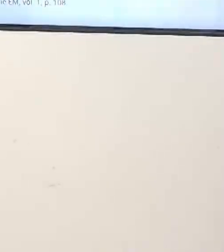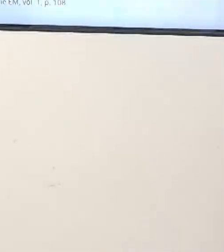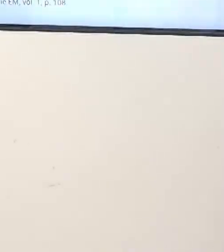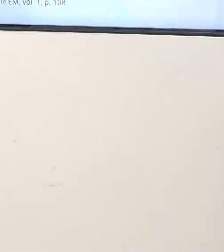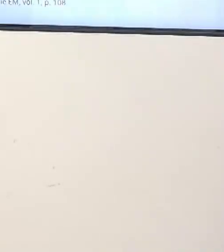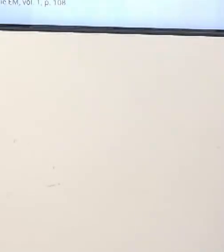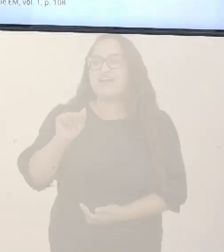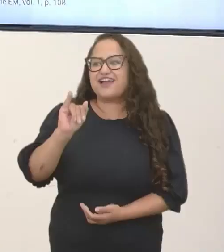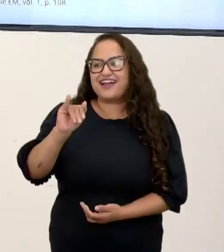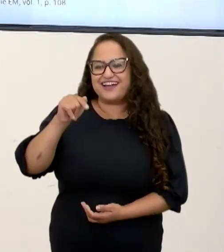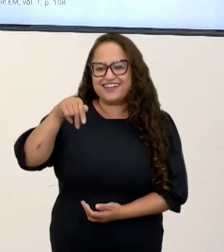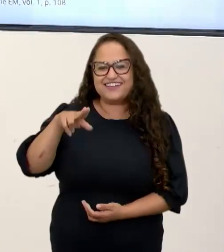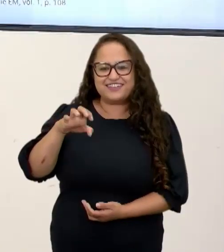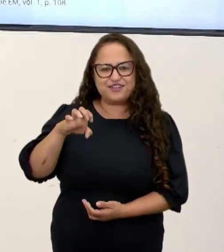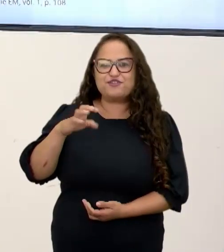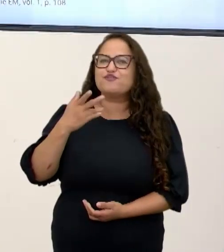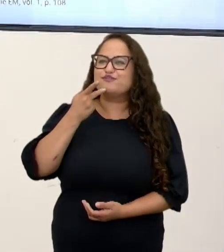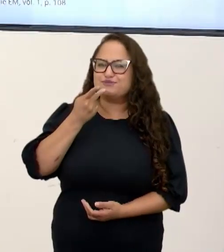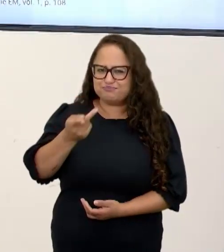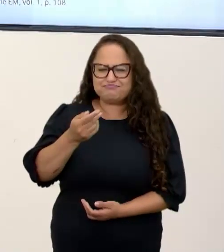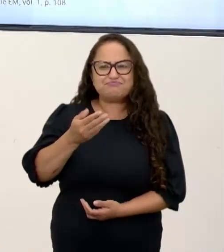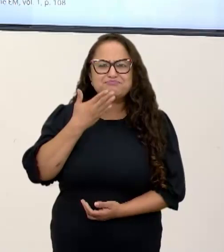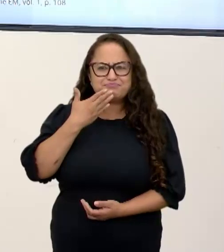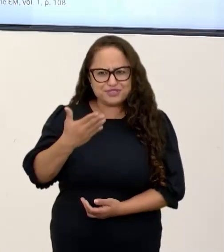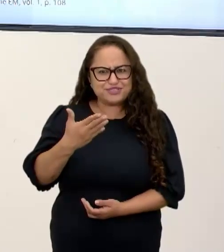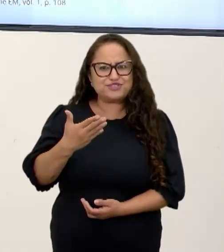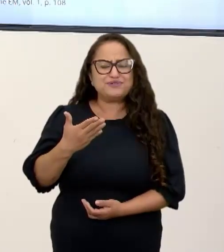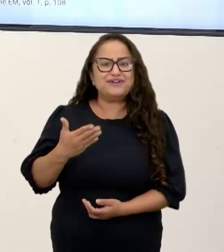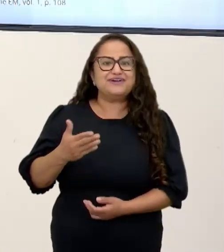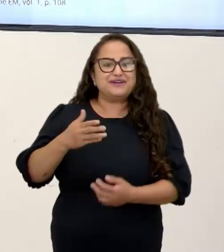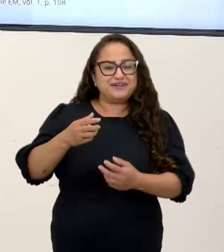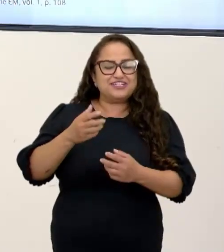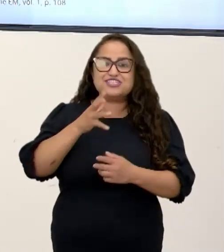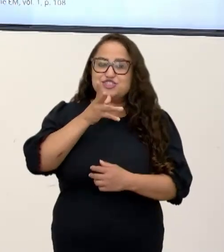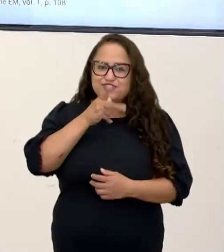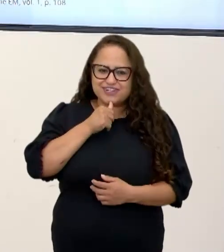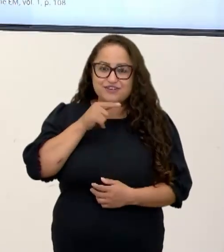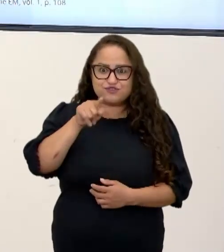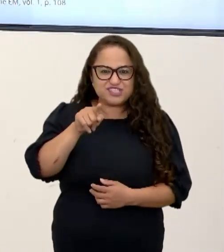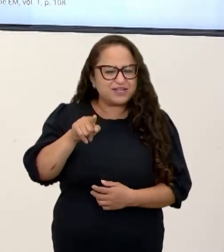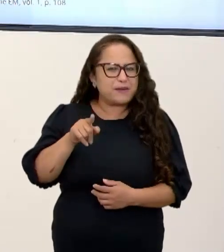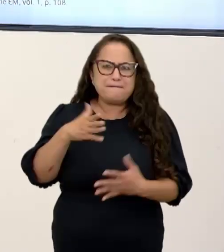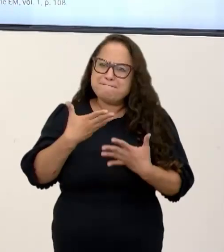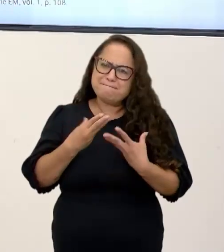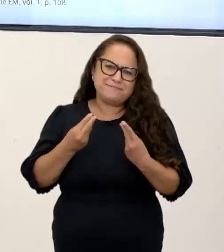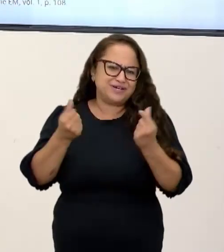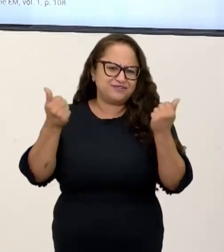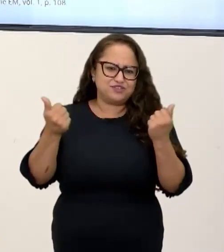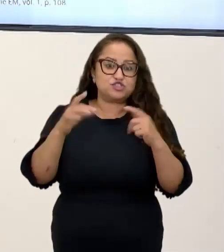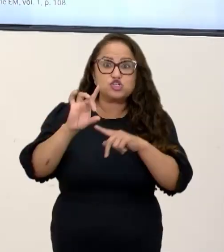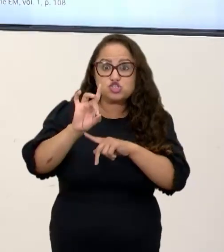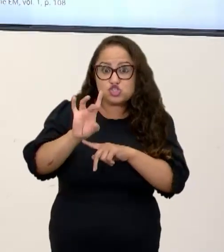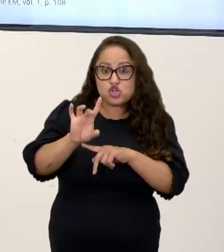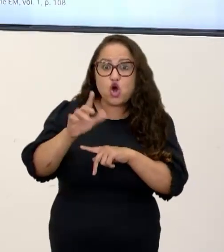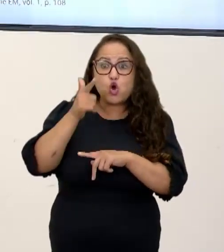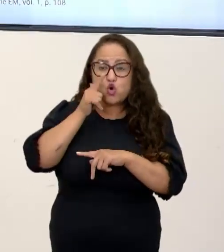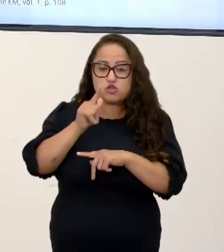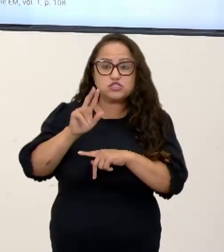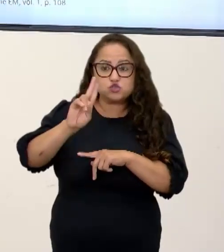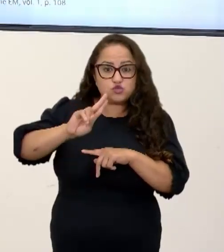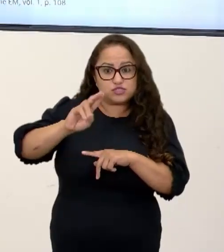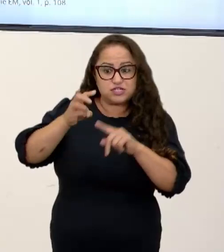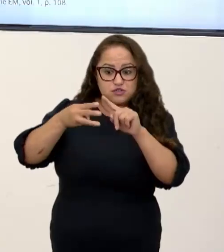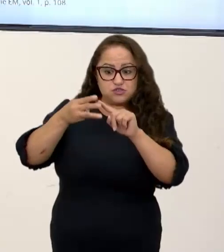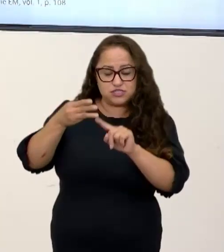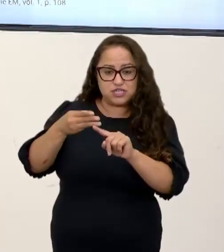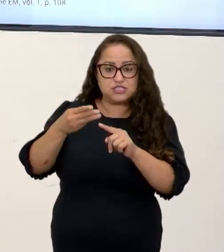Olha, Kaique, você pediu para eu falar mais devagar, mas você arrasou na sua resposta. Então, você colocou lá que só dá para usar esses três porque somente